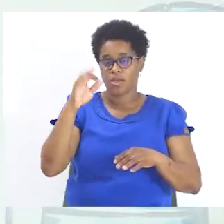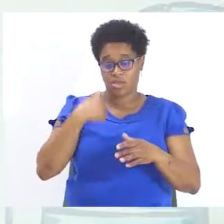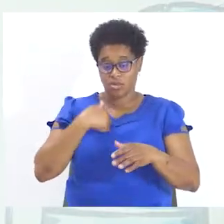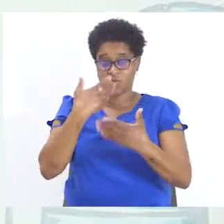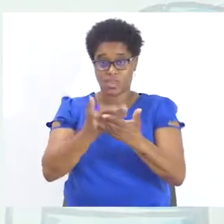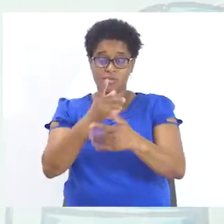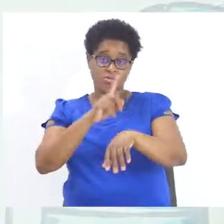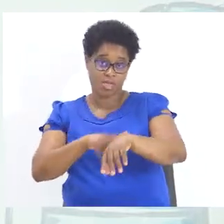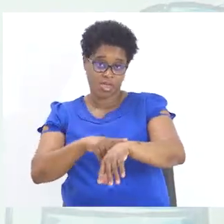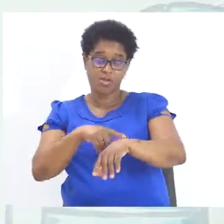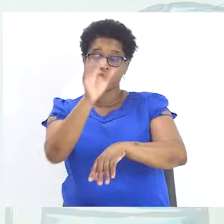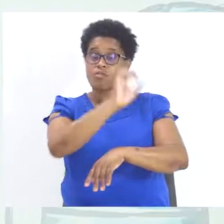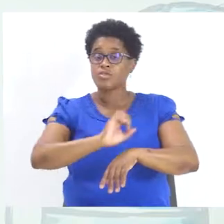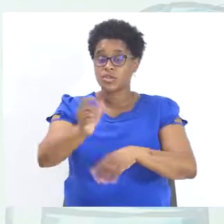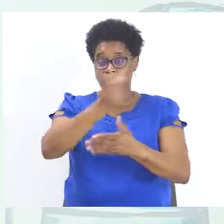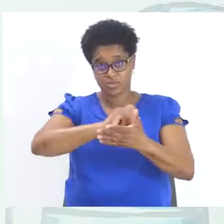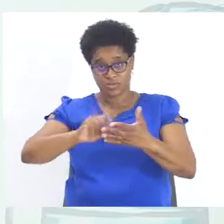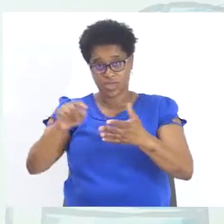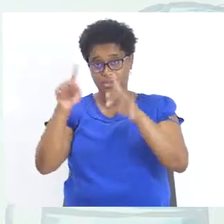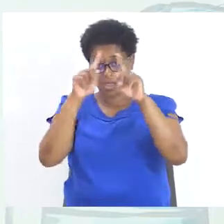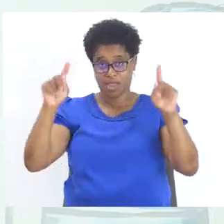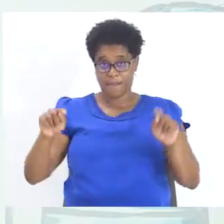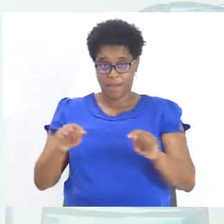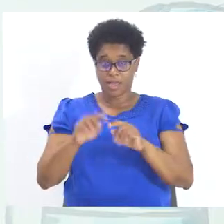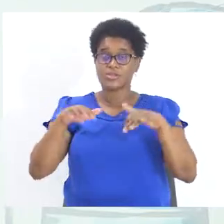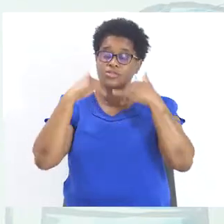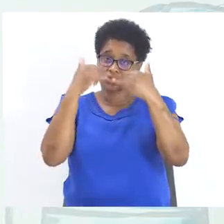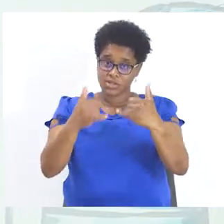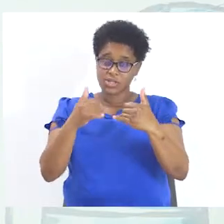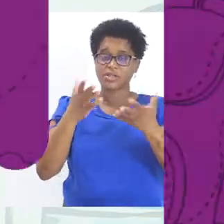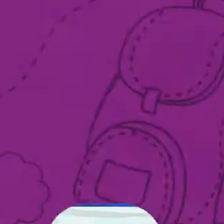essa tabela. De seguida vamos ver a resolução.